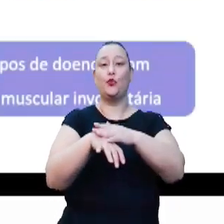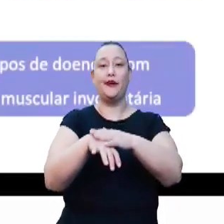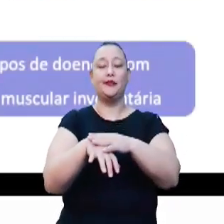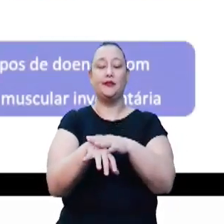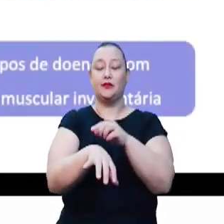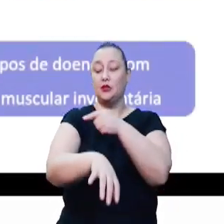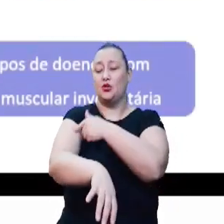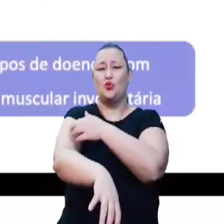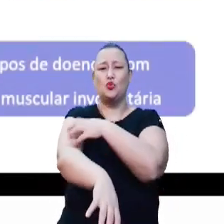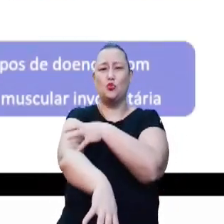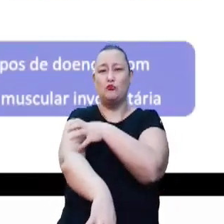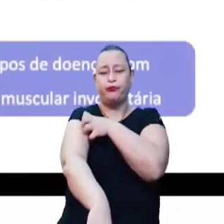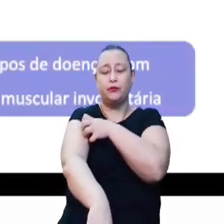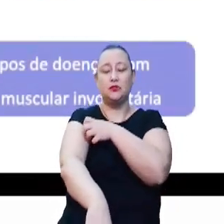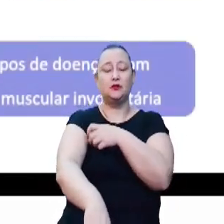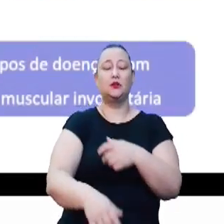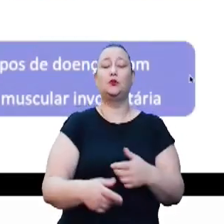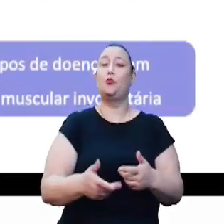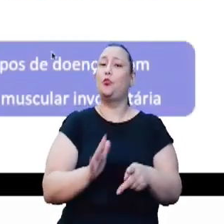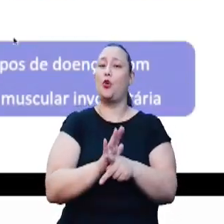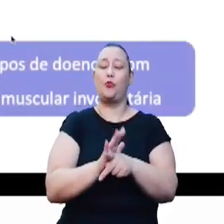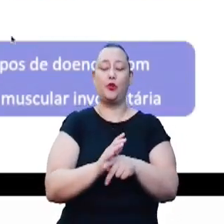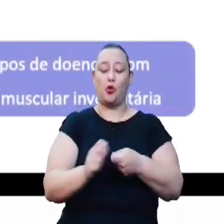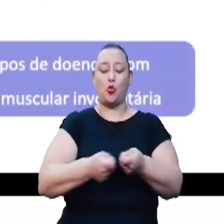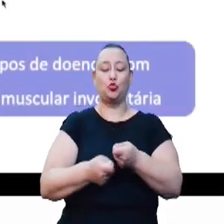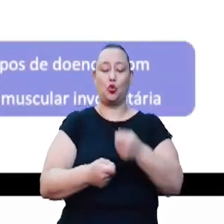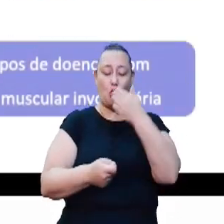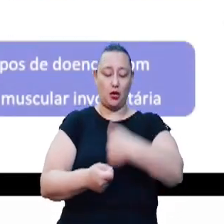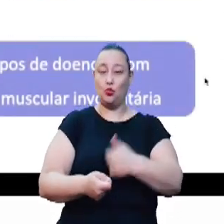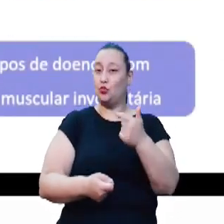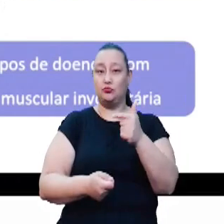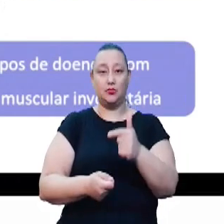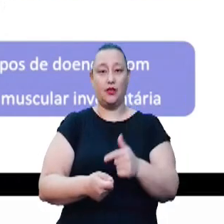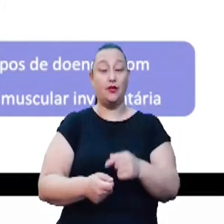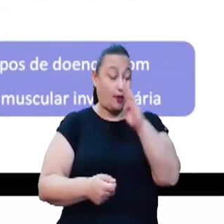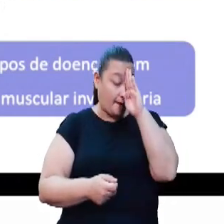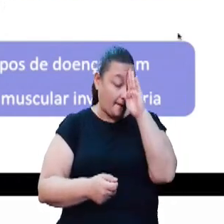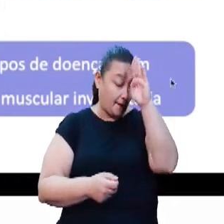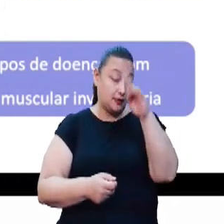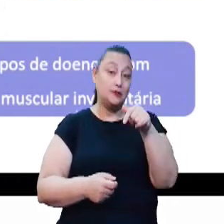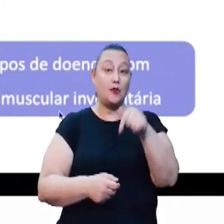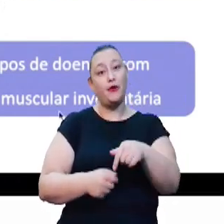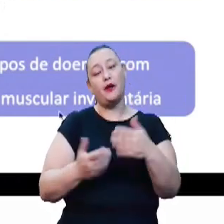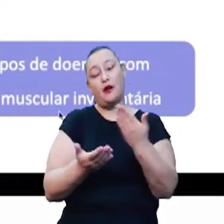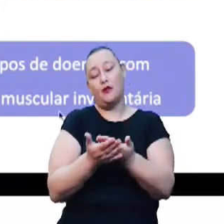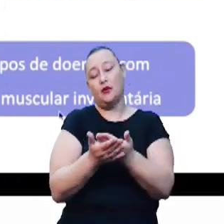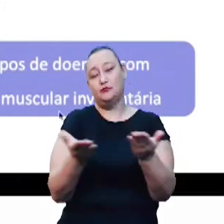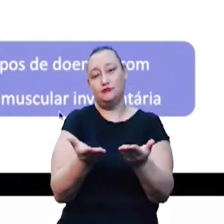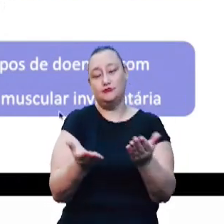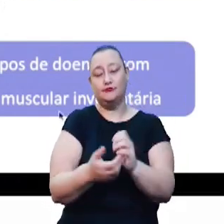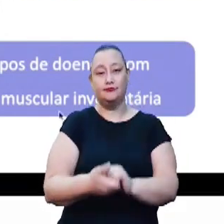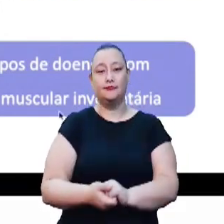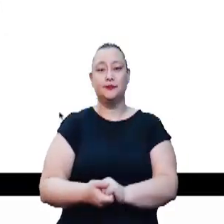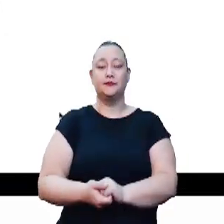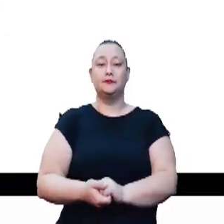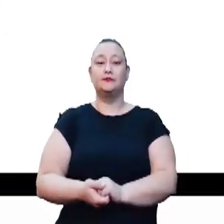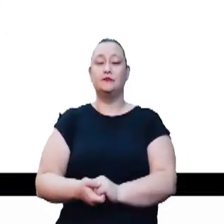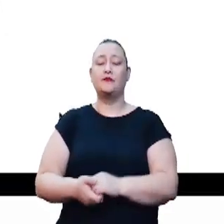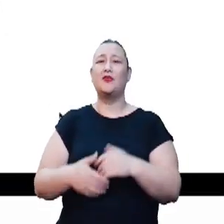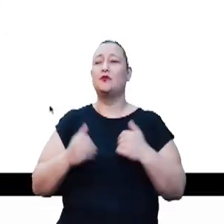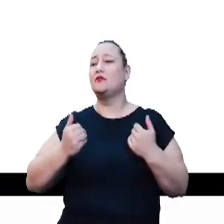contração muscular involuntária, que, na verdade, assim, é o tema principal aqui dessa aula, né? Então,